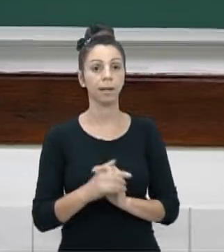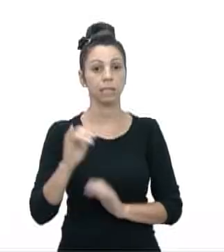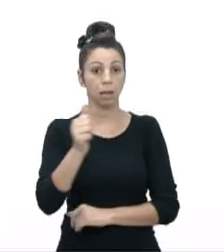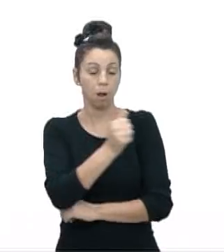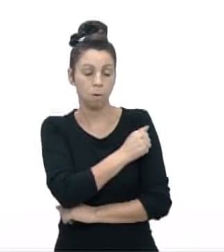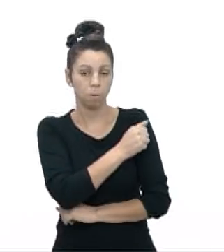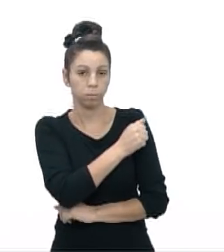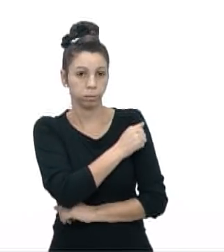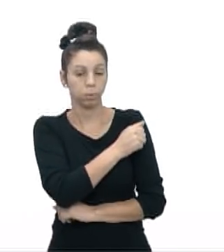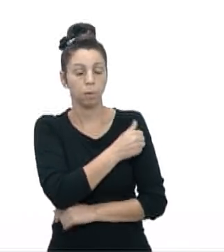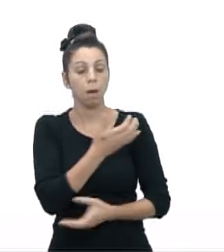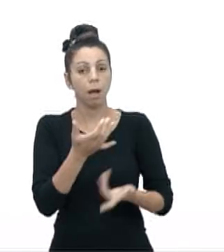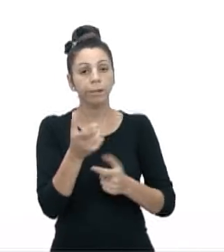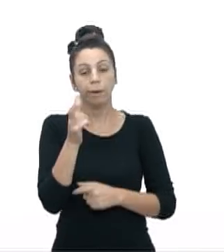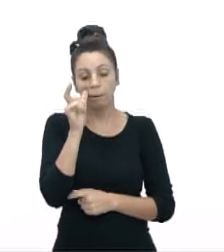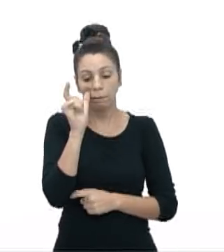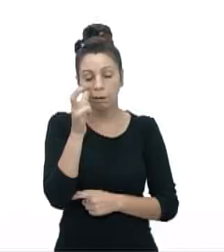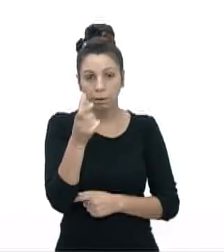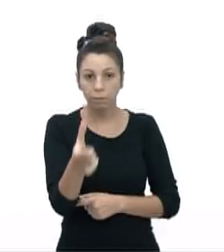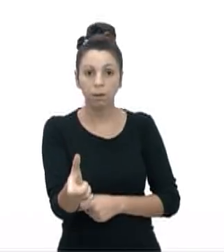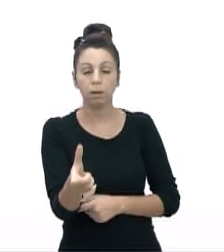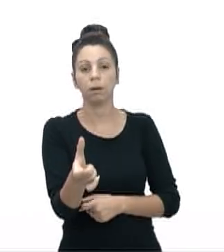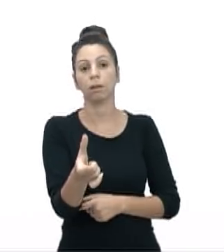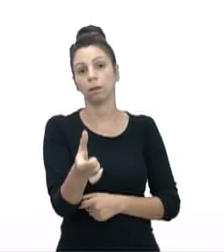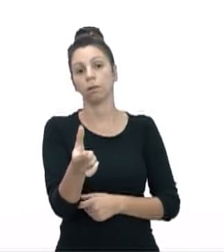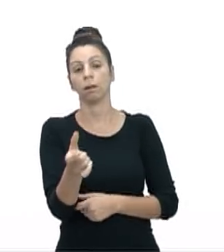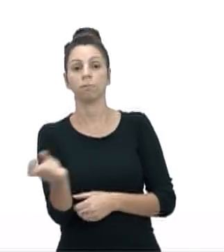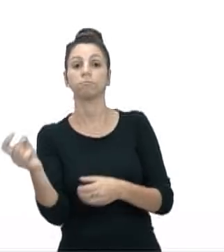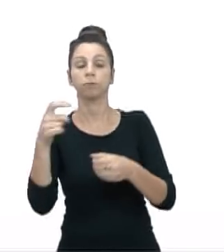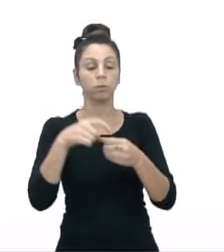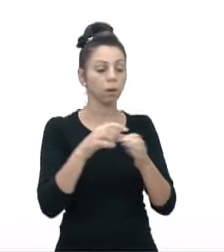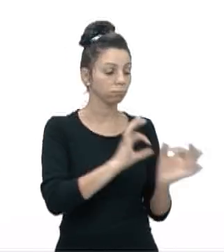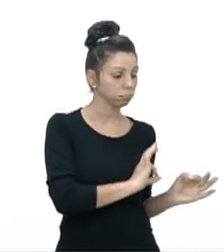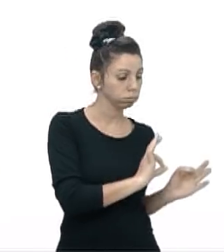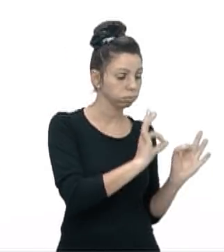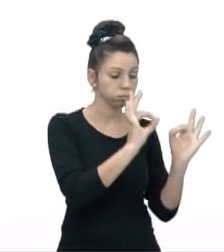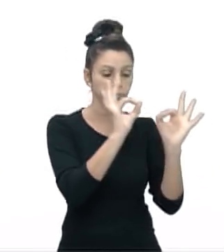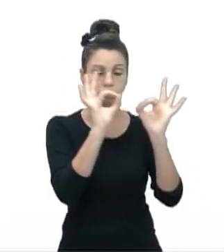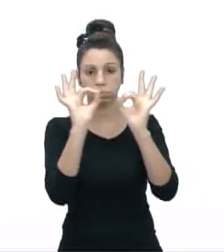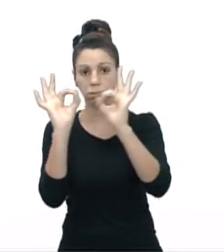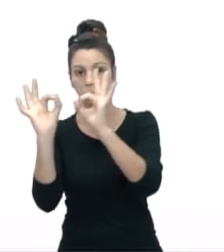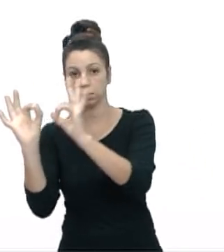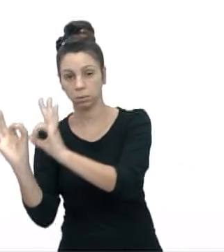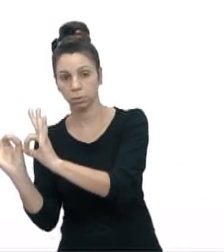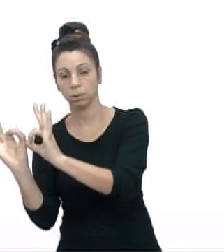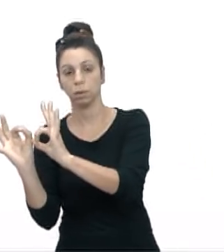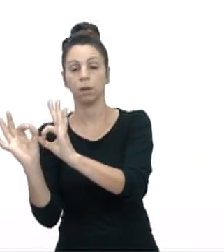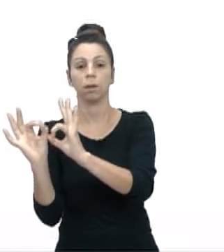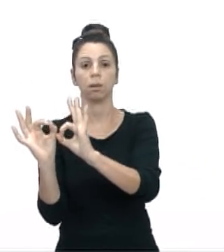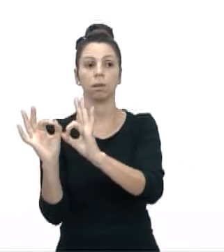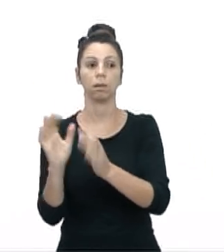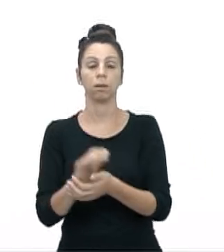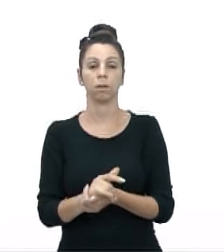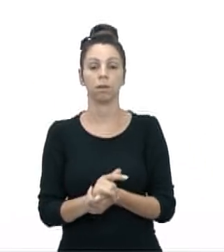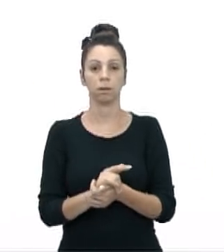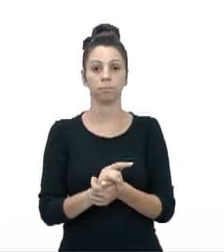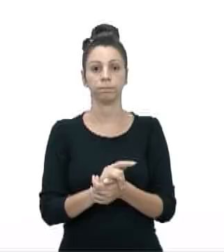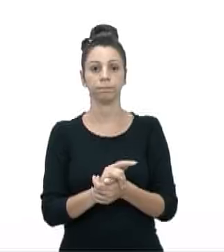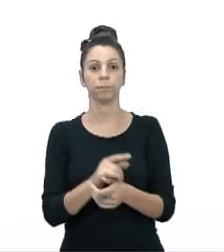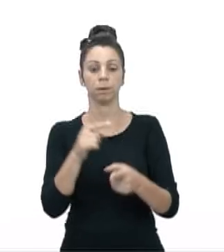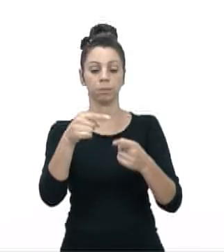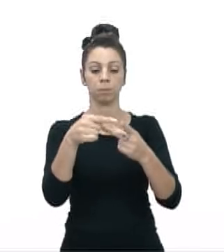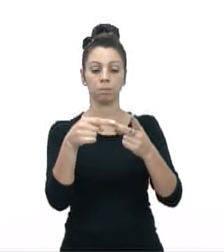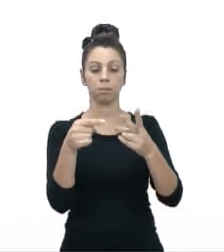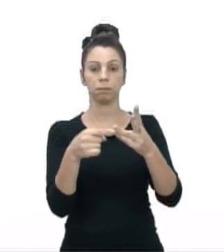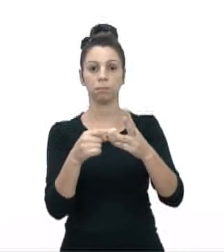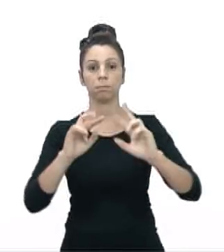se interesse por rever, revisar, dar uma relida ali nos folders que foram trazidos. Tem a segunda imagem, né, que trata da